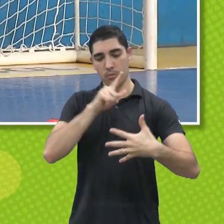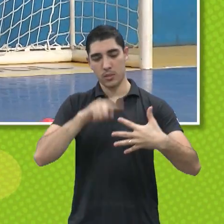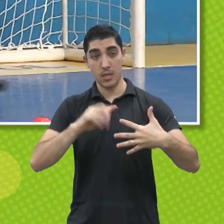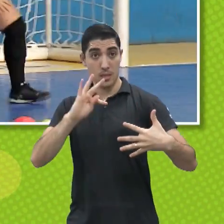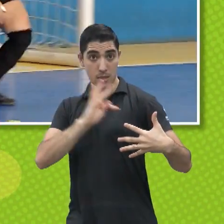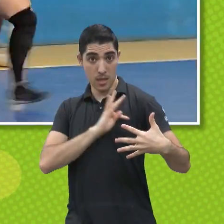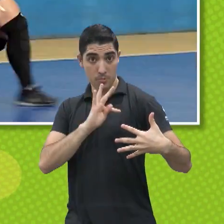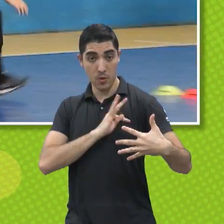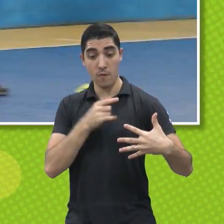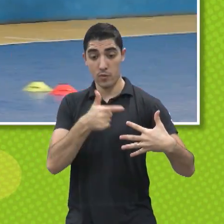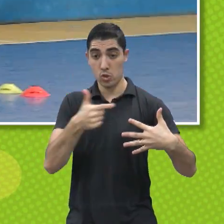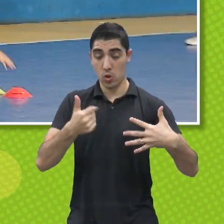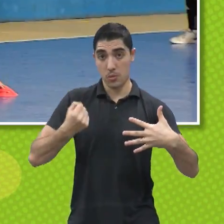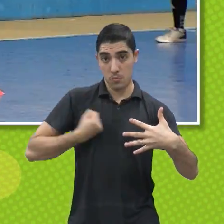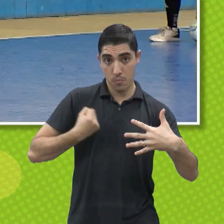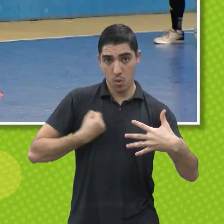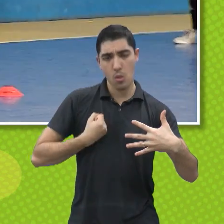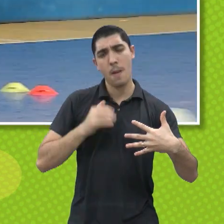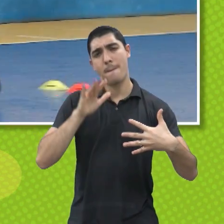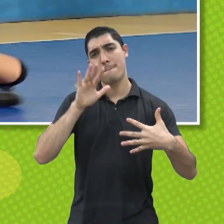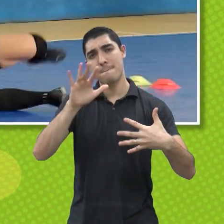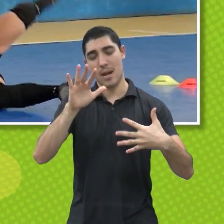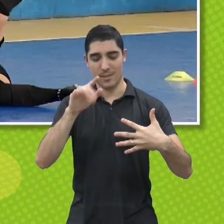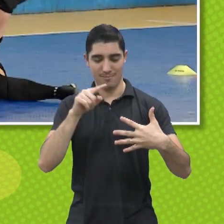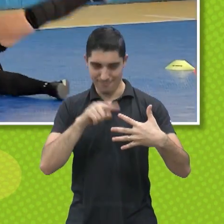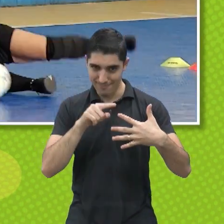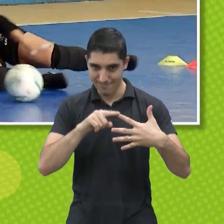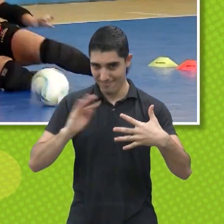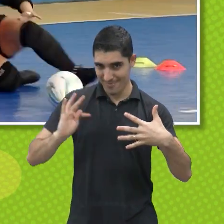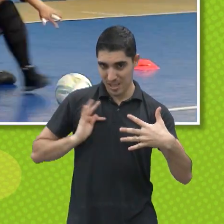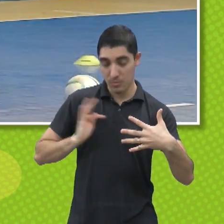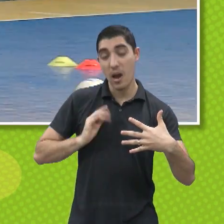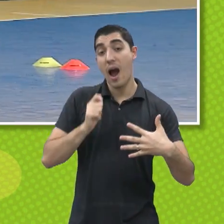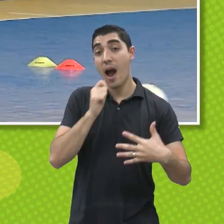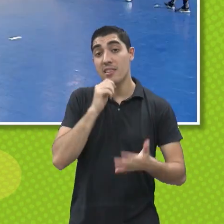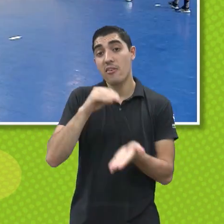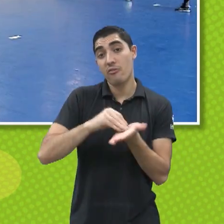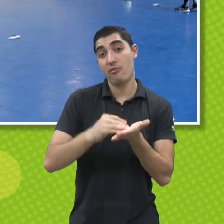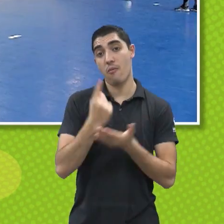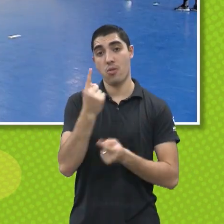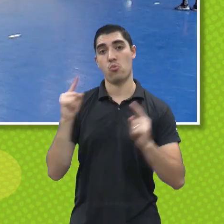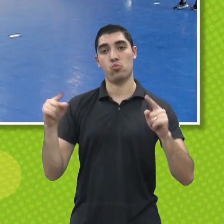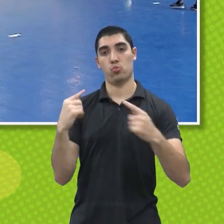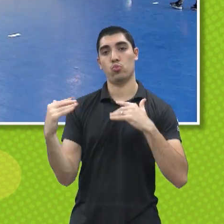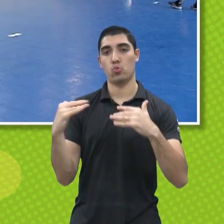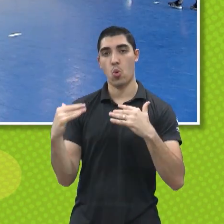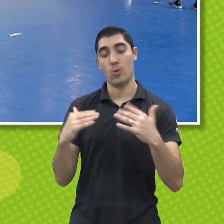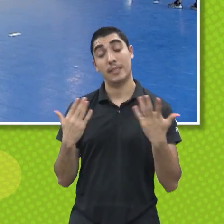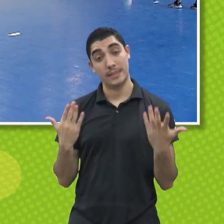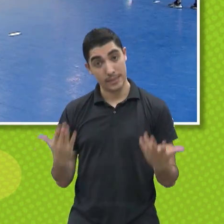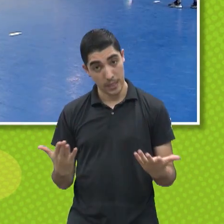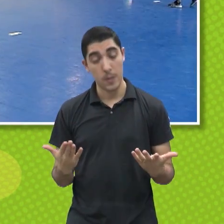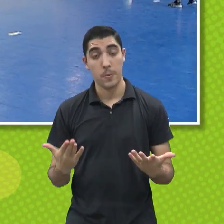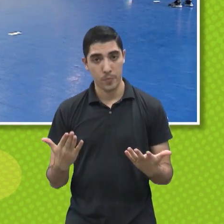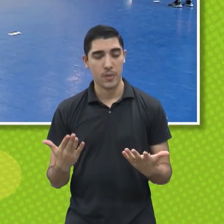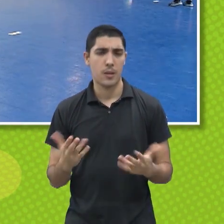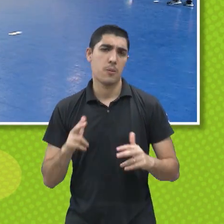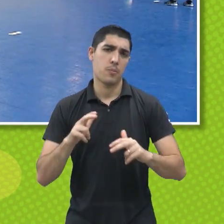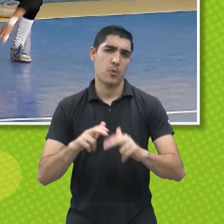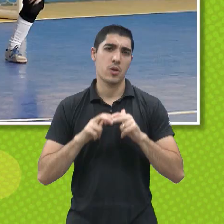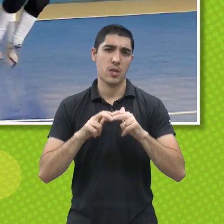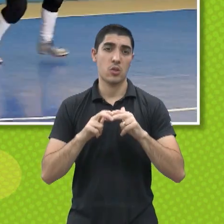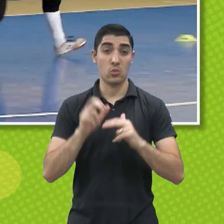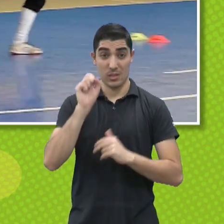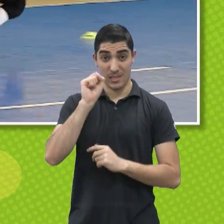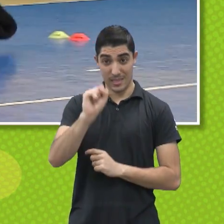22. Só que o time da região metropolitana de São Paulo tem um jogo a menos em relação ao São José. Portanto, nem o empate